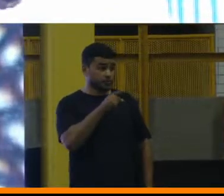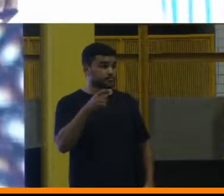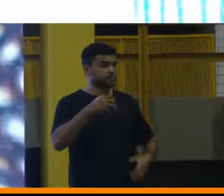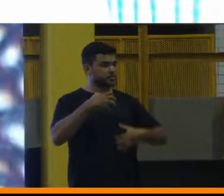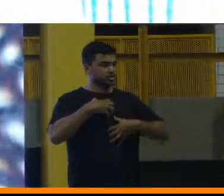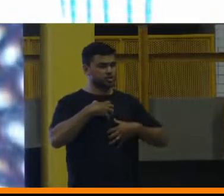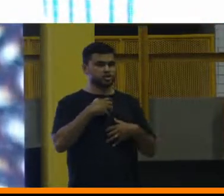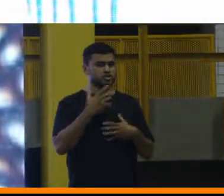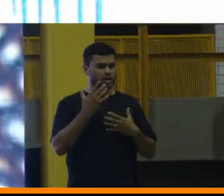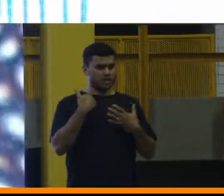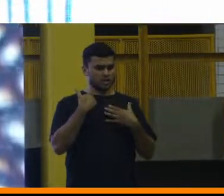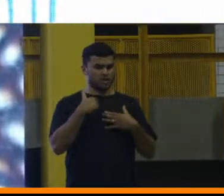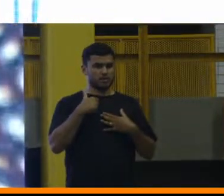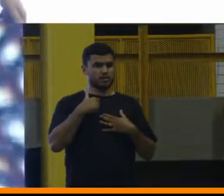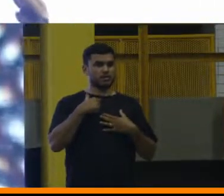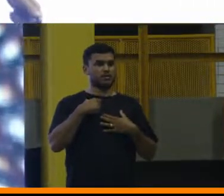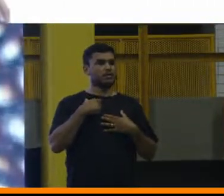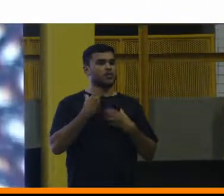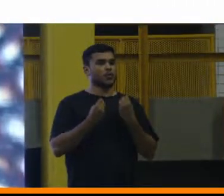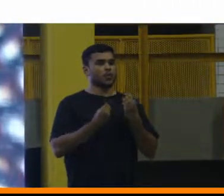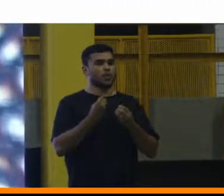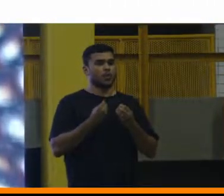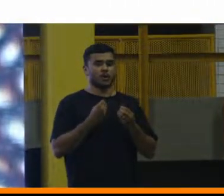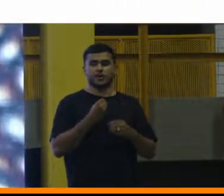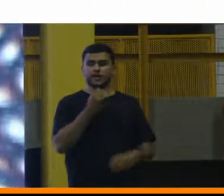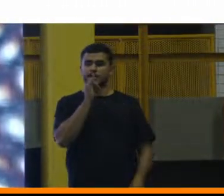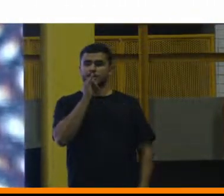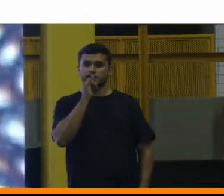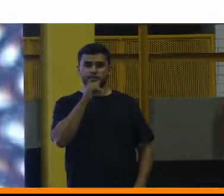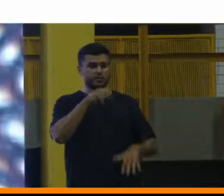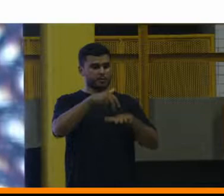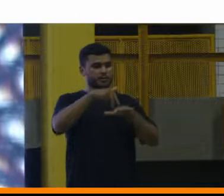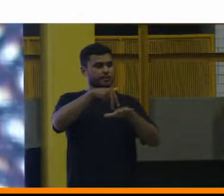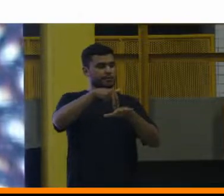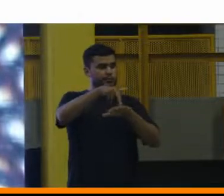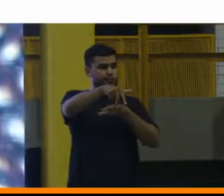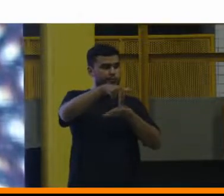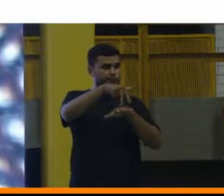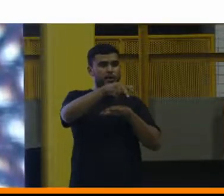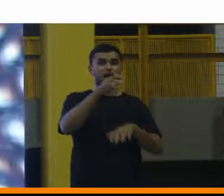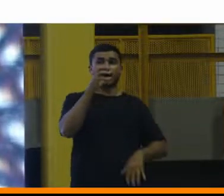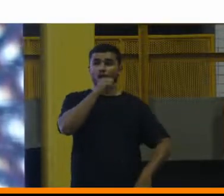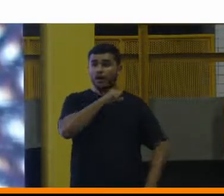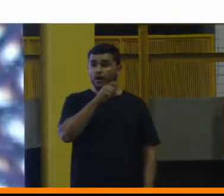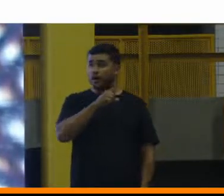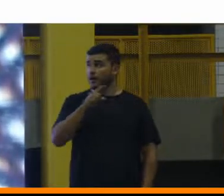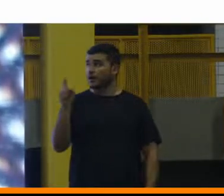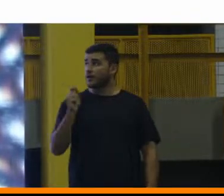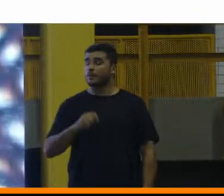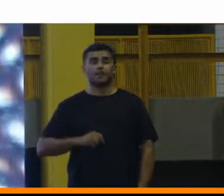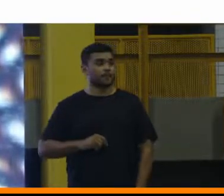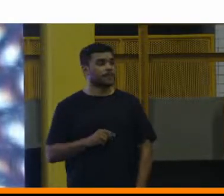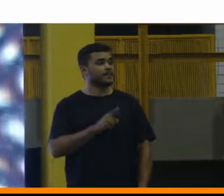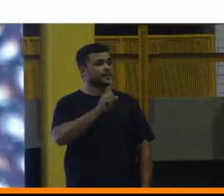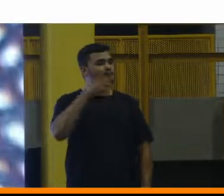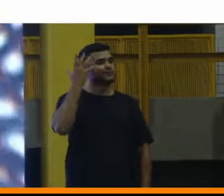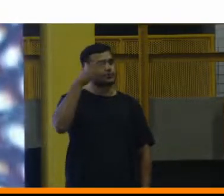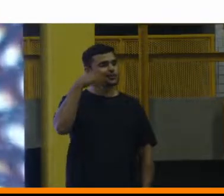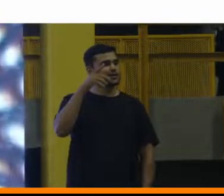Vamos lá. Está na moda o famoso pega o Guanabara e vem,